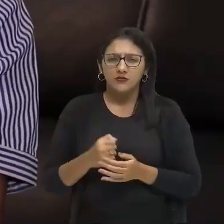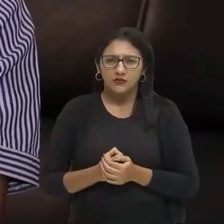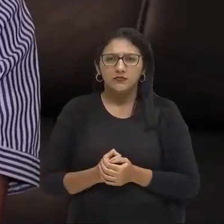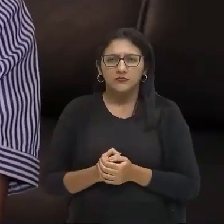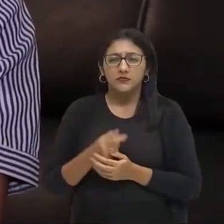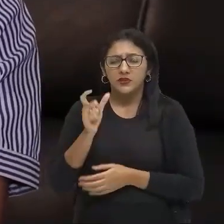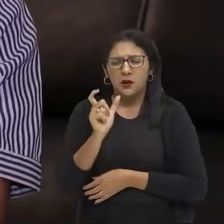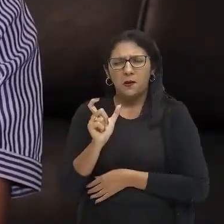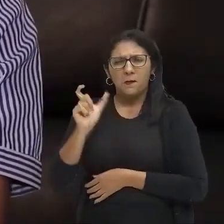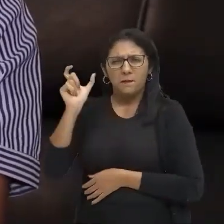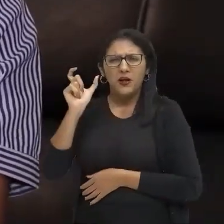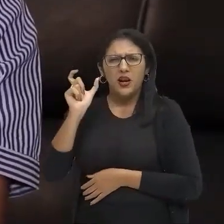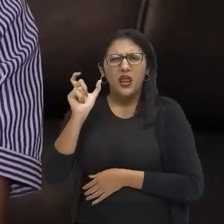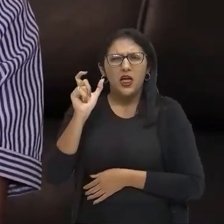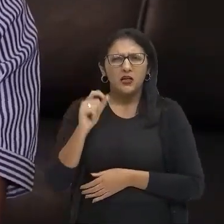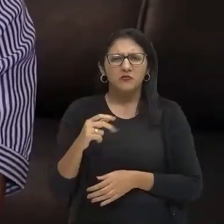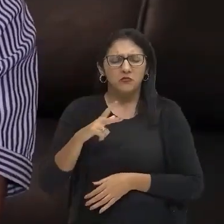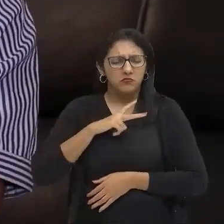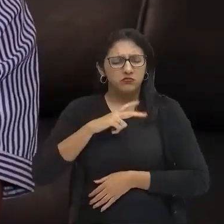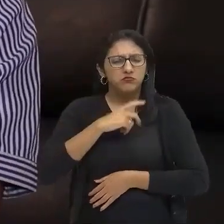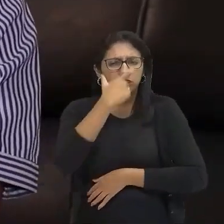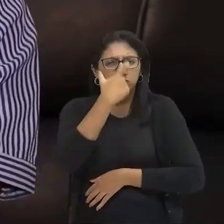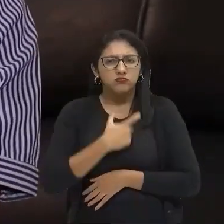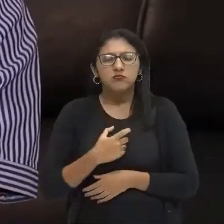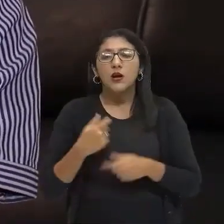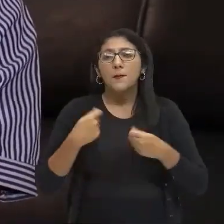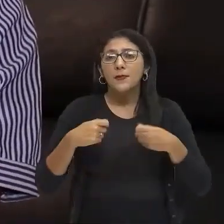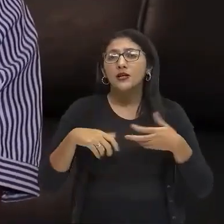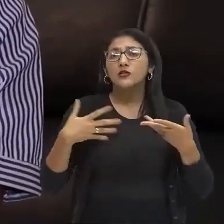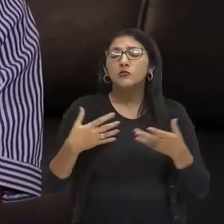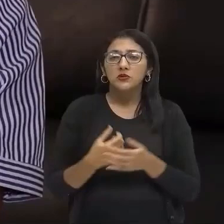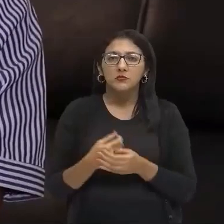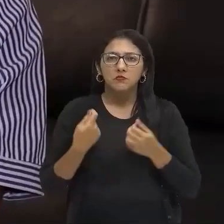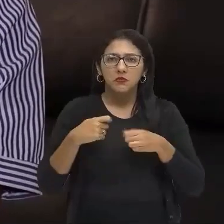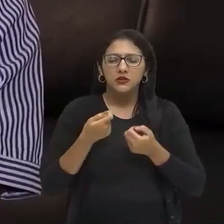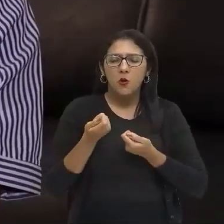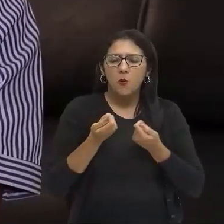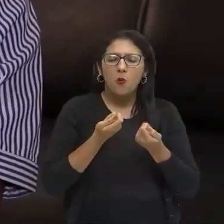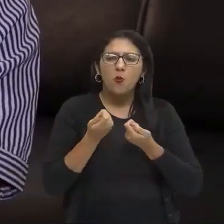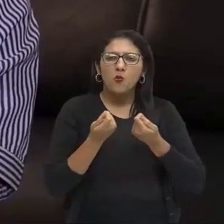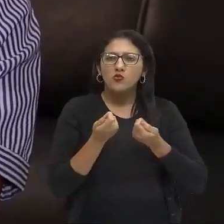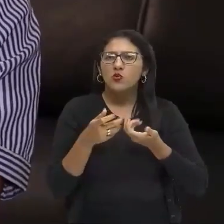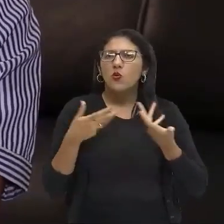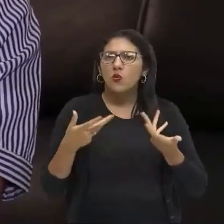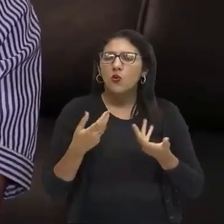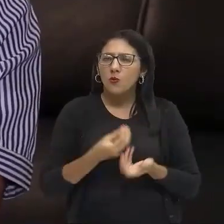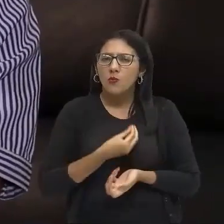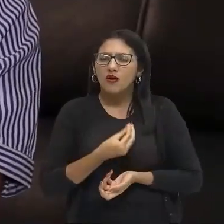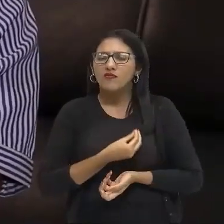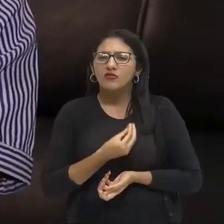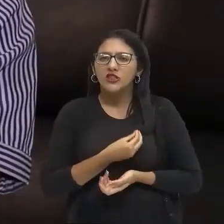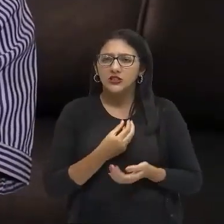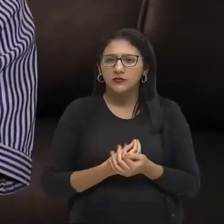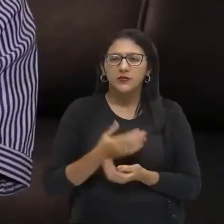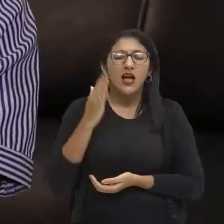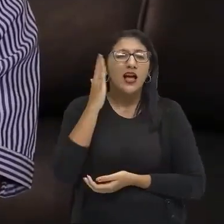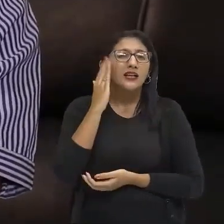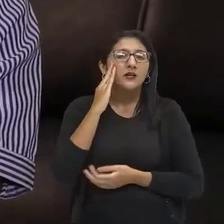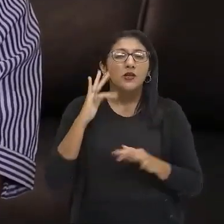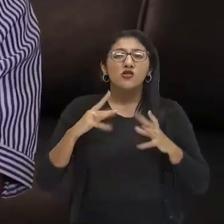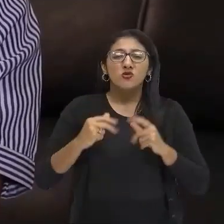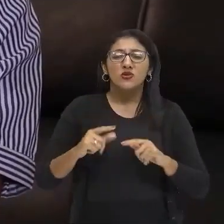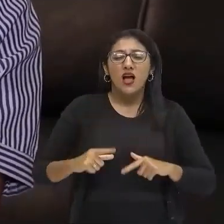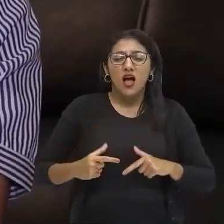ser protagonista na sua vida, você precisa tomar as rédeas dela. De que forma? Sabendo que toda ação